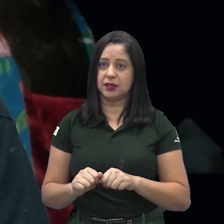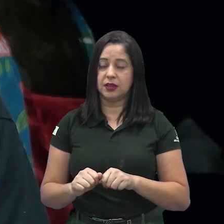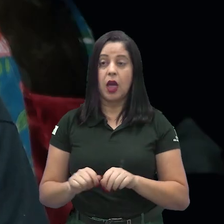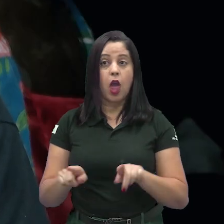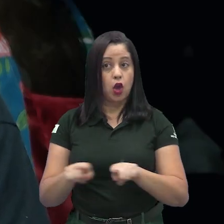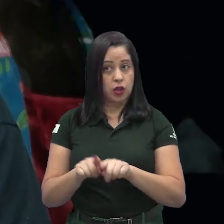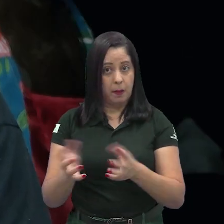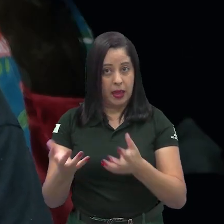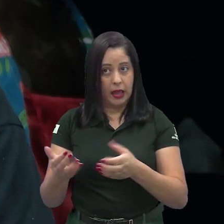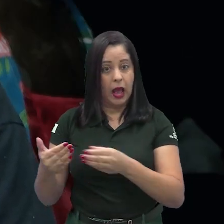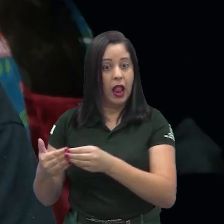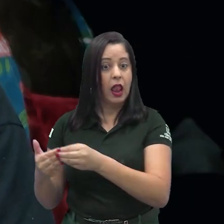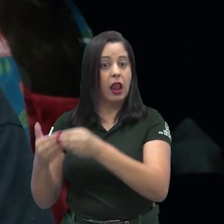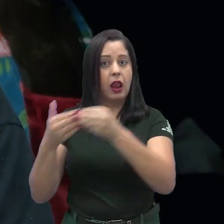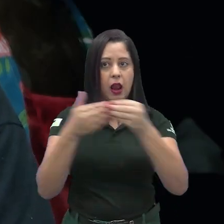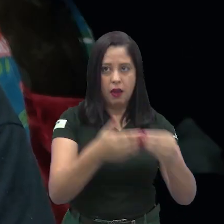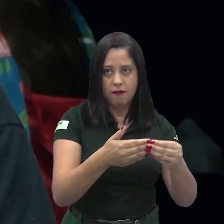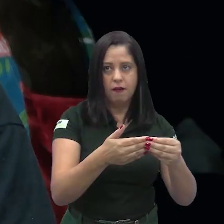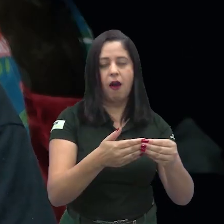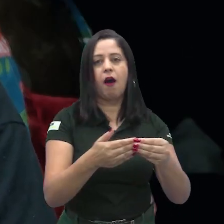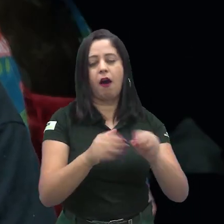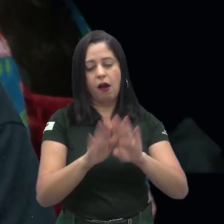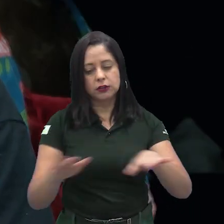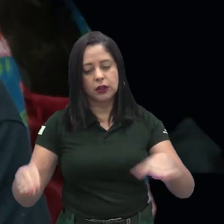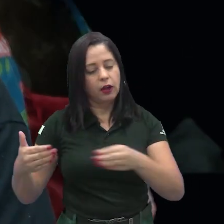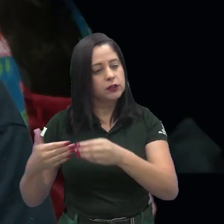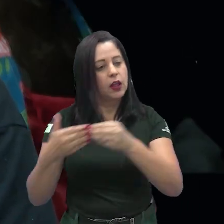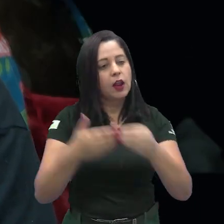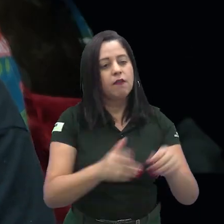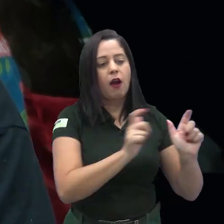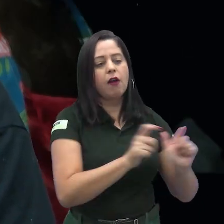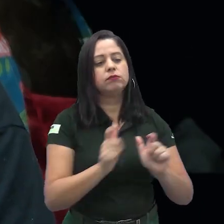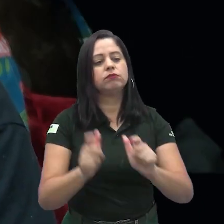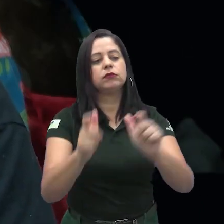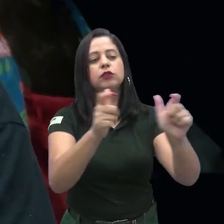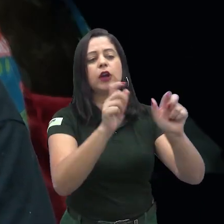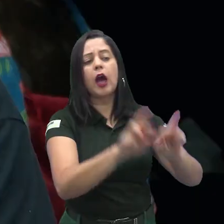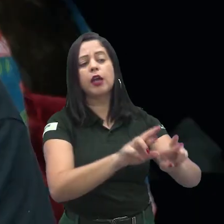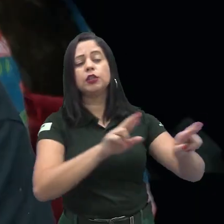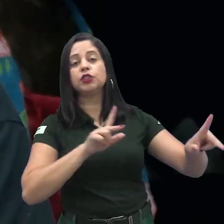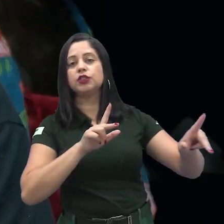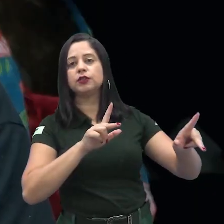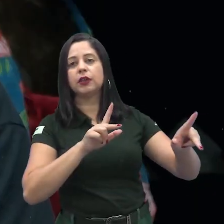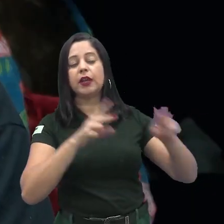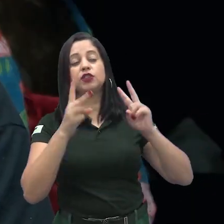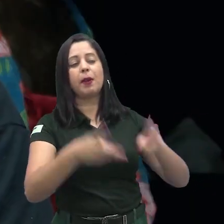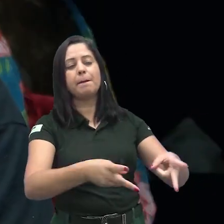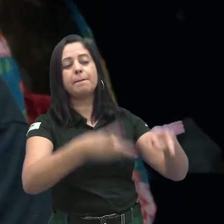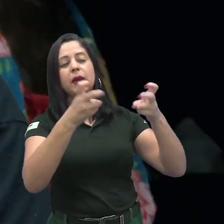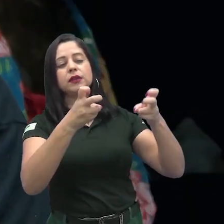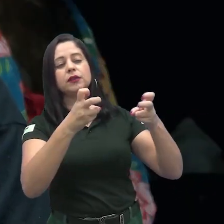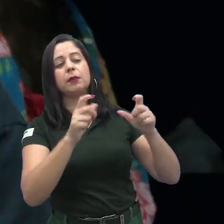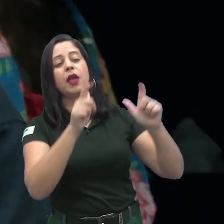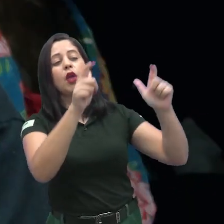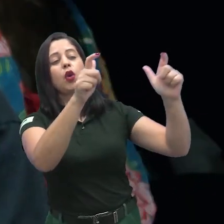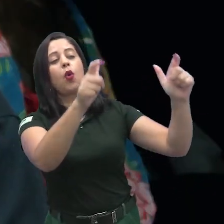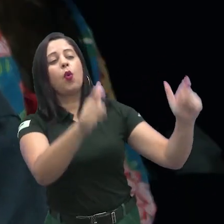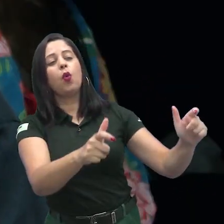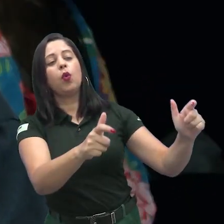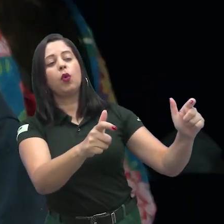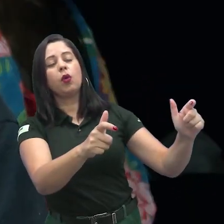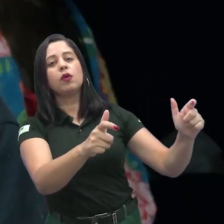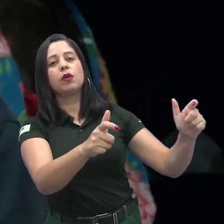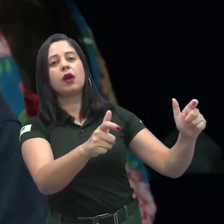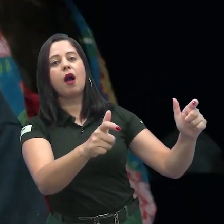fora da comunidade, levá-los em atividades em outros locais, para eles verem que esse lugar... que existe um